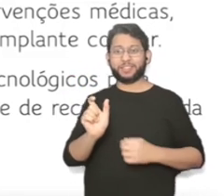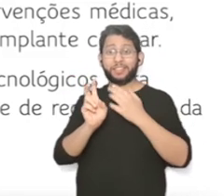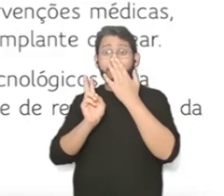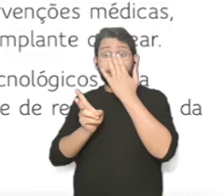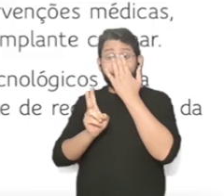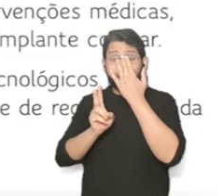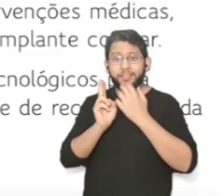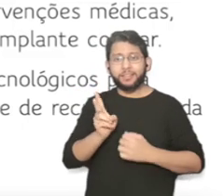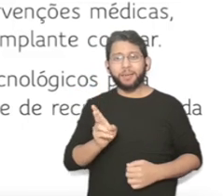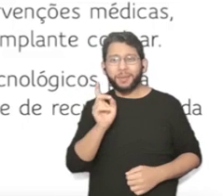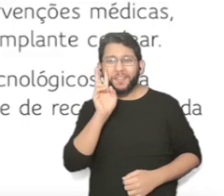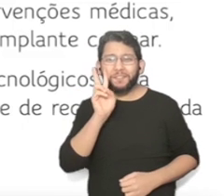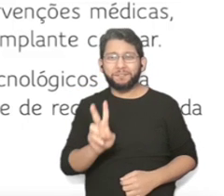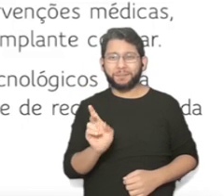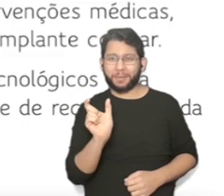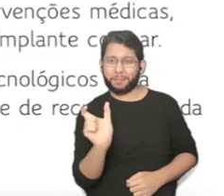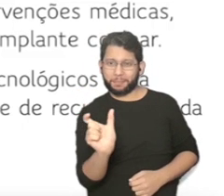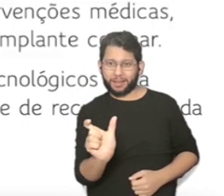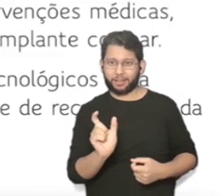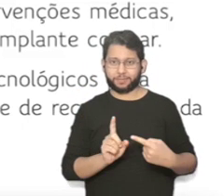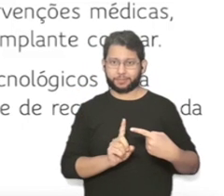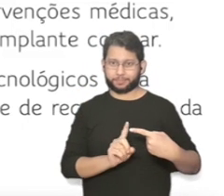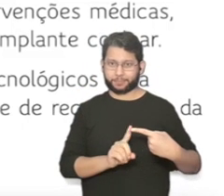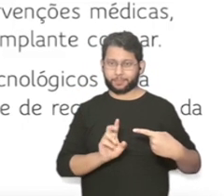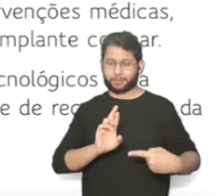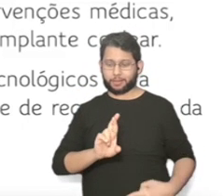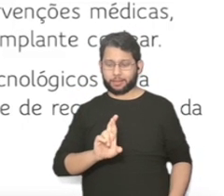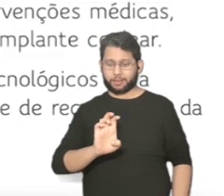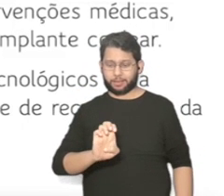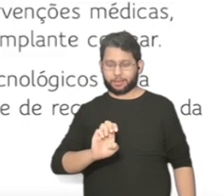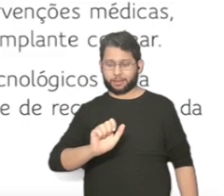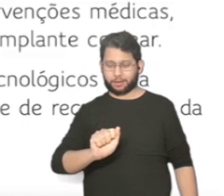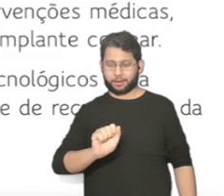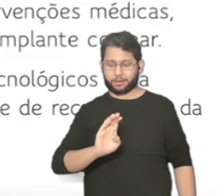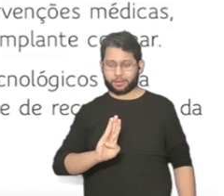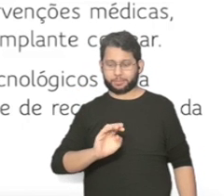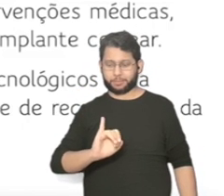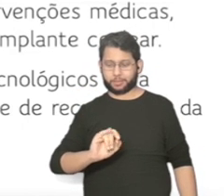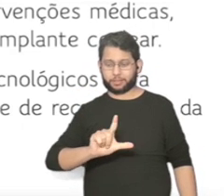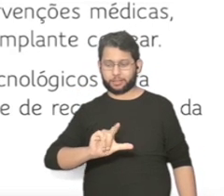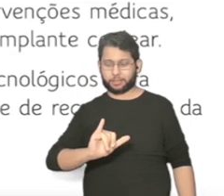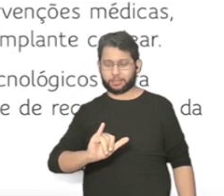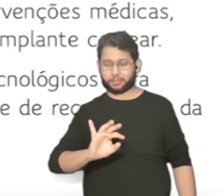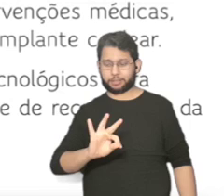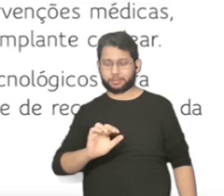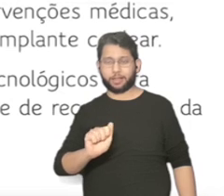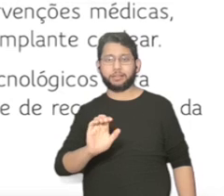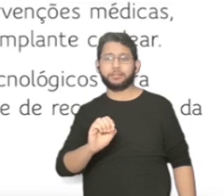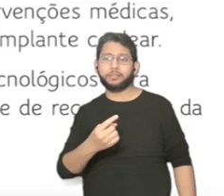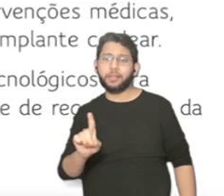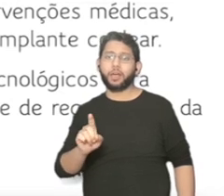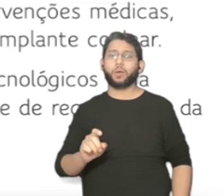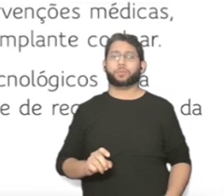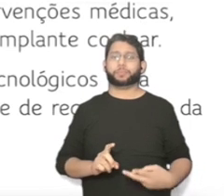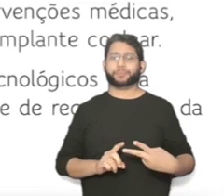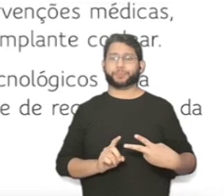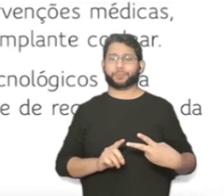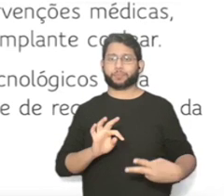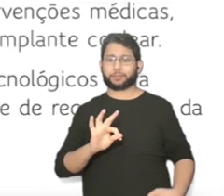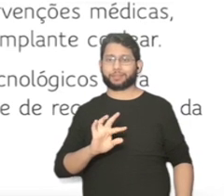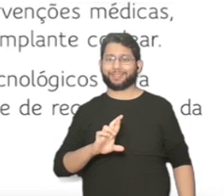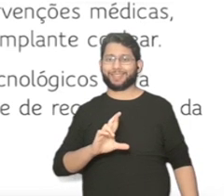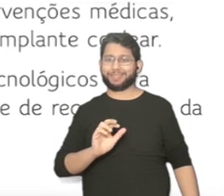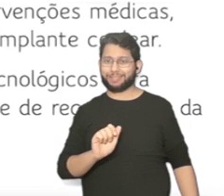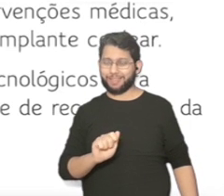sempre recorrentes essas terminologias como reabilitação, tratamento, terapias,